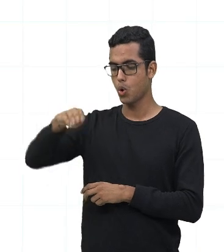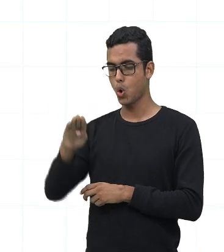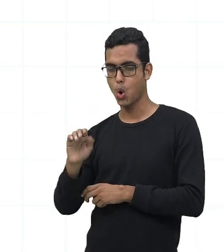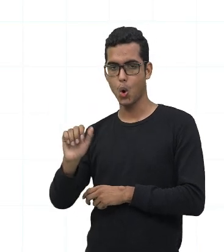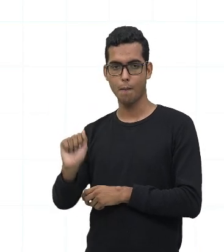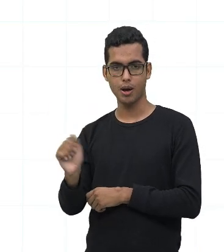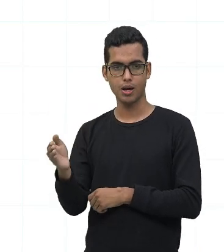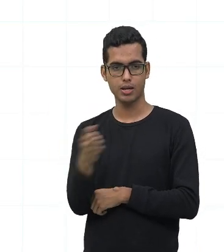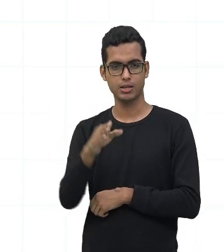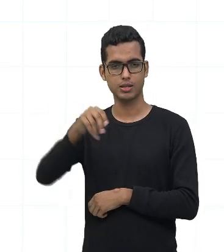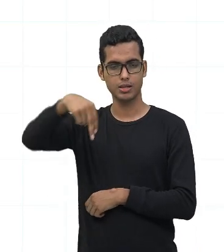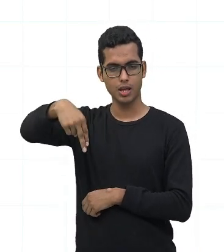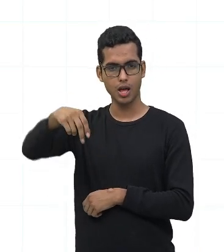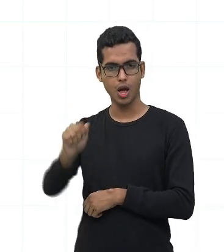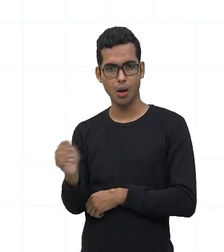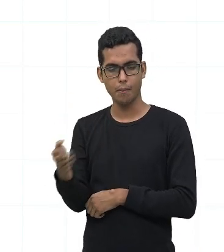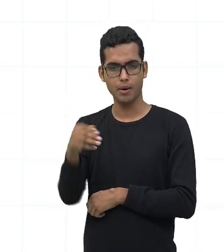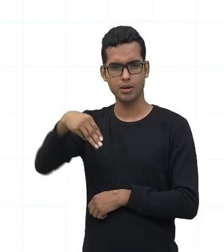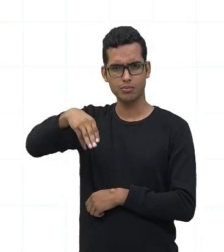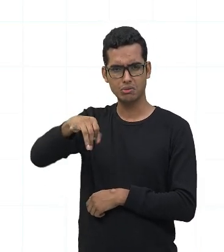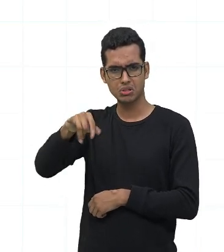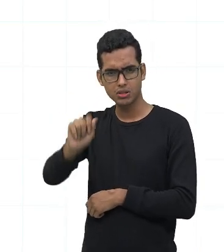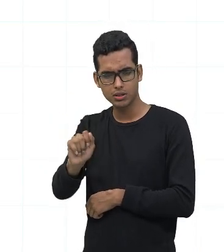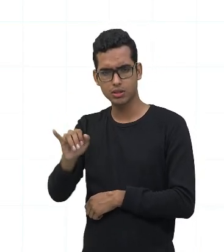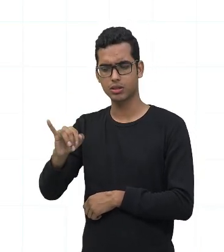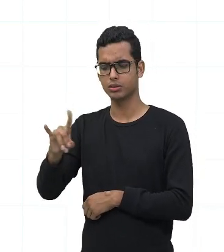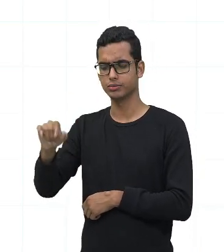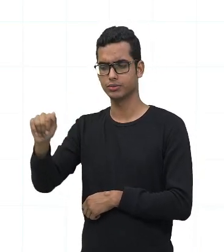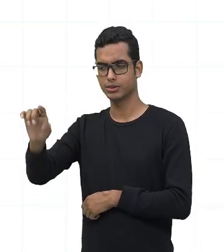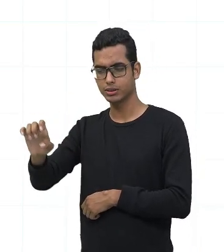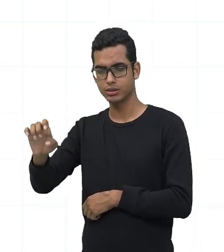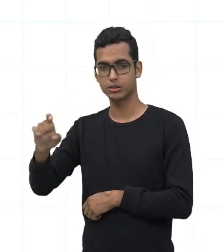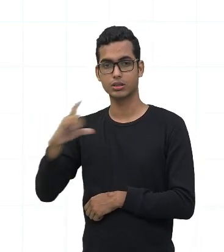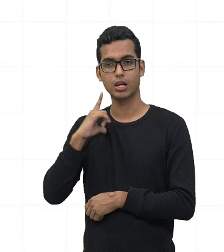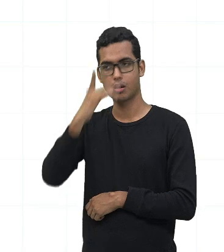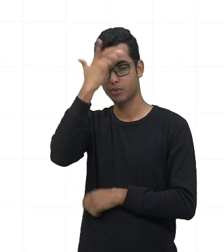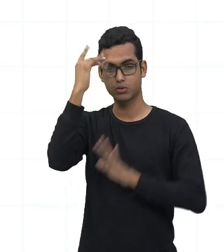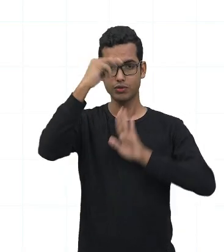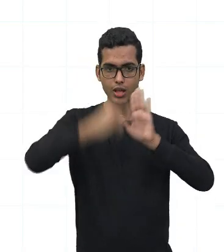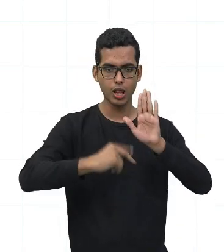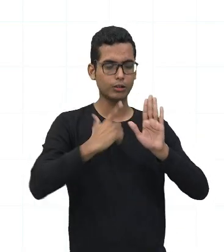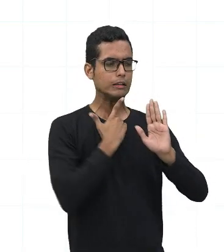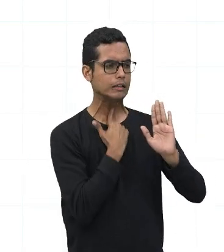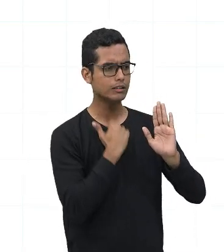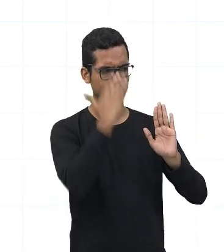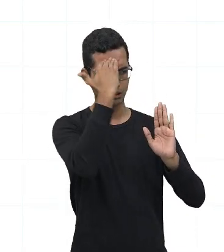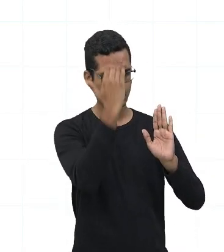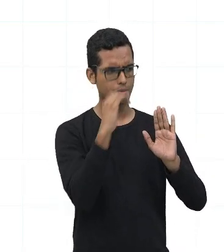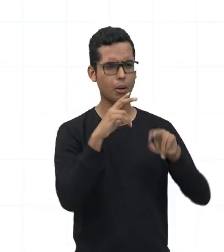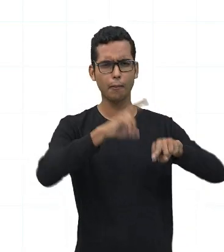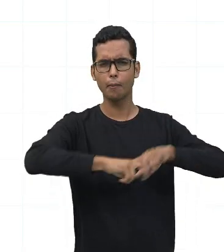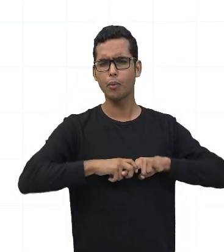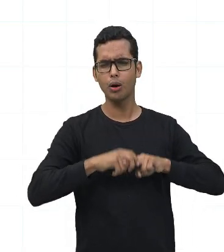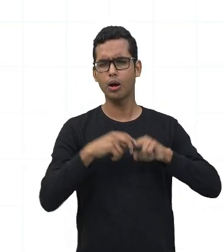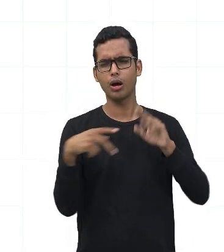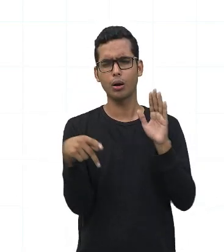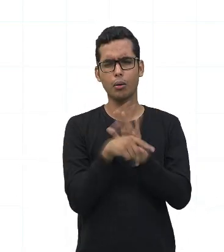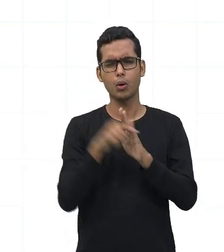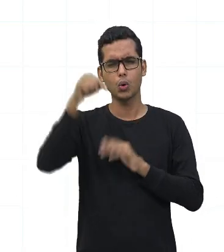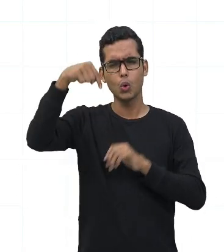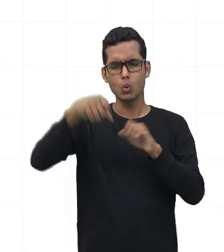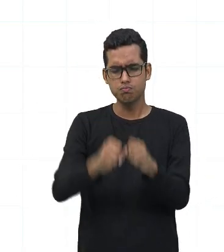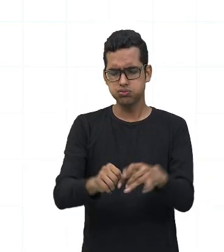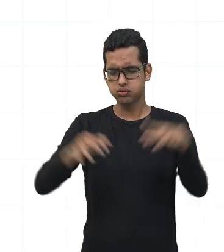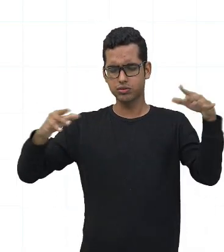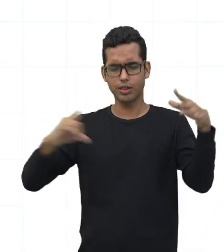a pessoa que fosse ler meu texto tivesse o desejo de saber por que a bomba é meia-idade,